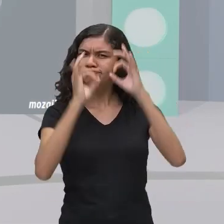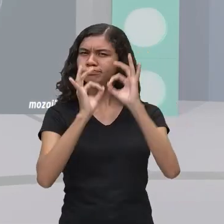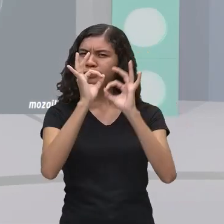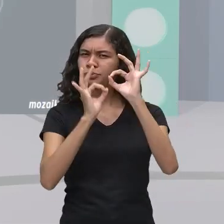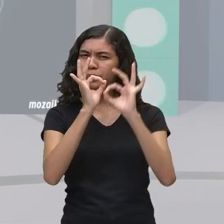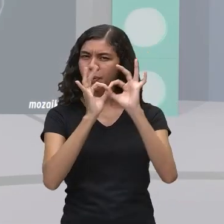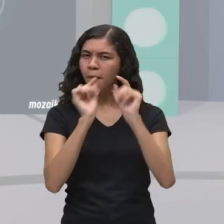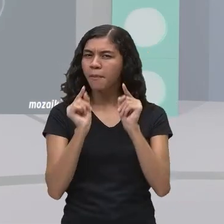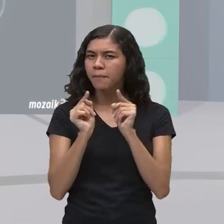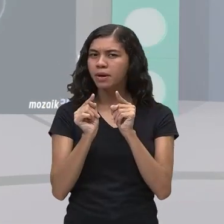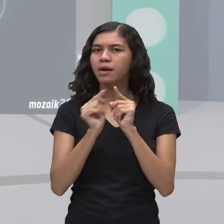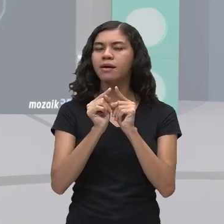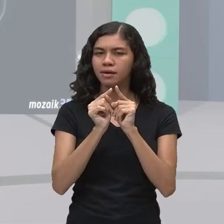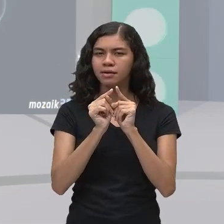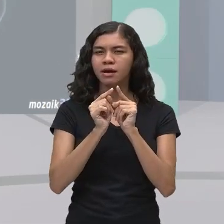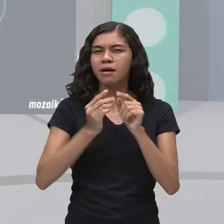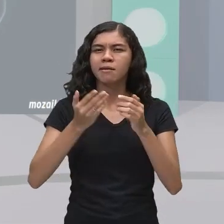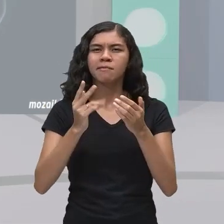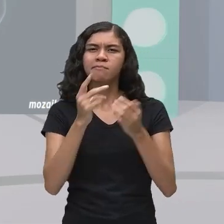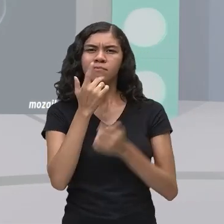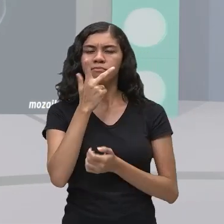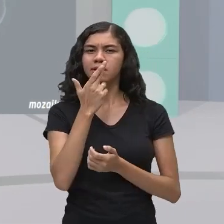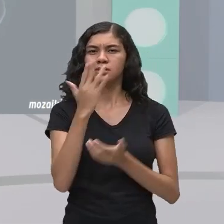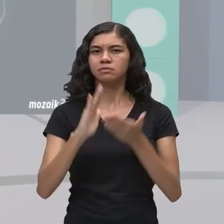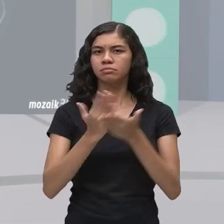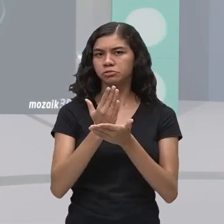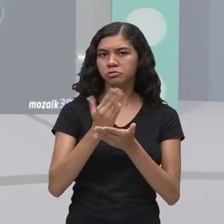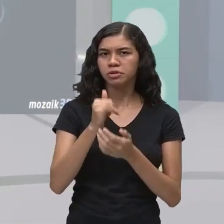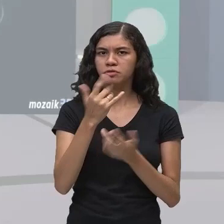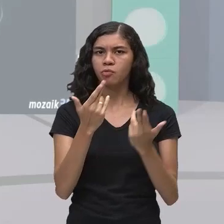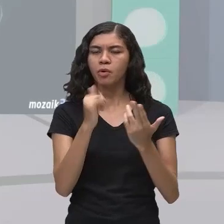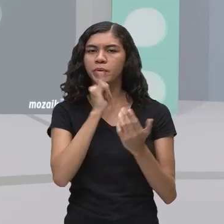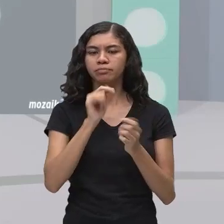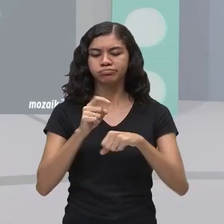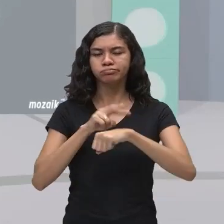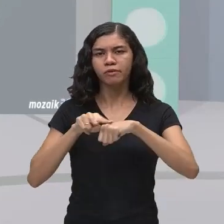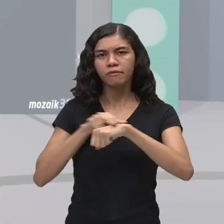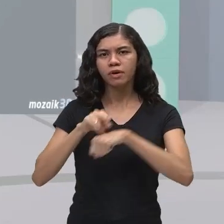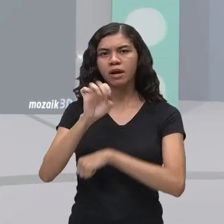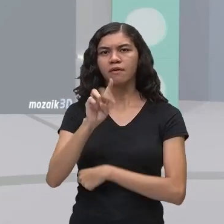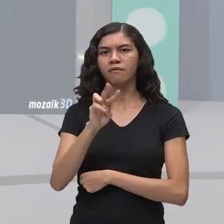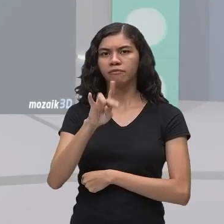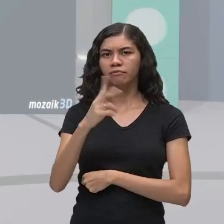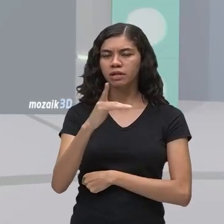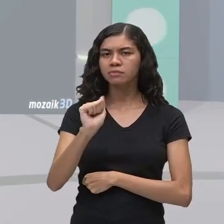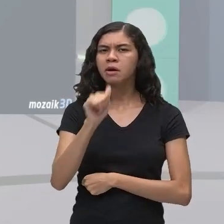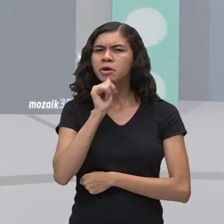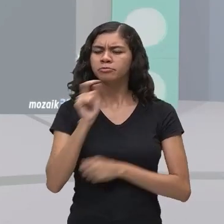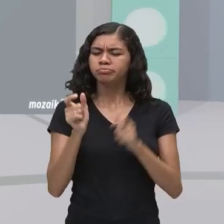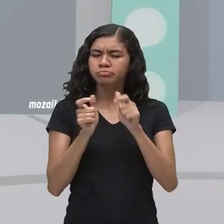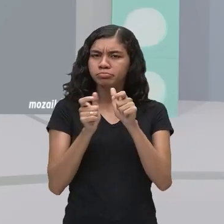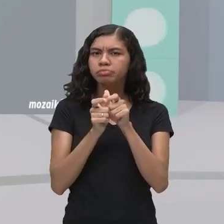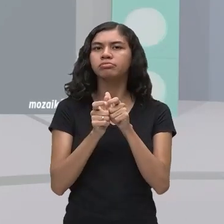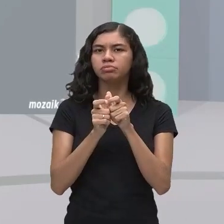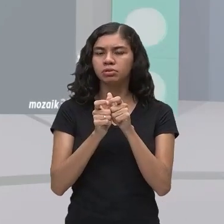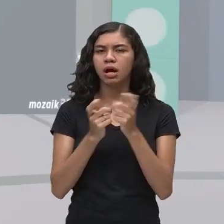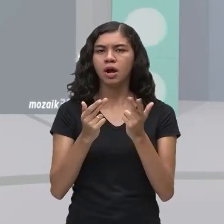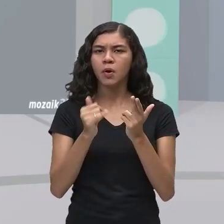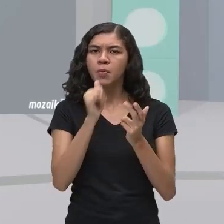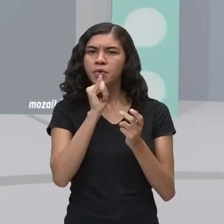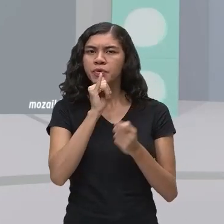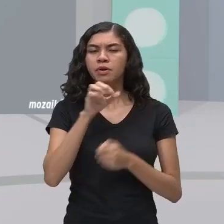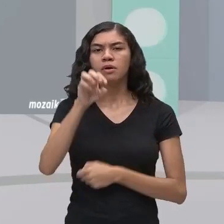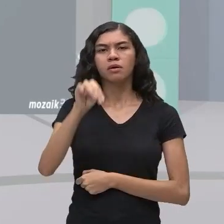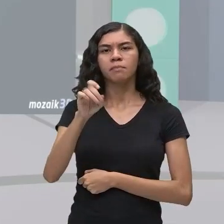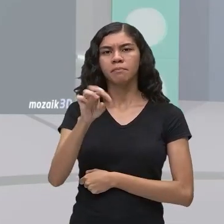ela tem o tamanho aproximado de uma ervilha. Mas, mesmo ela sendo bem pequenininha, ela é considerada uma glândula